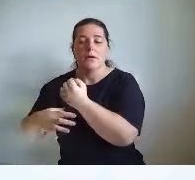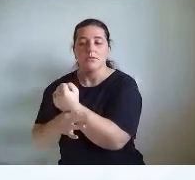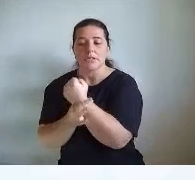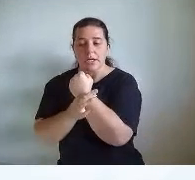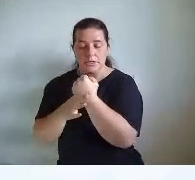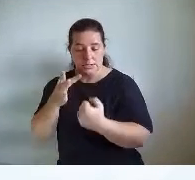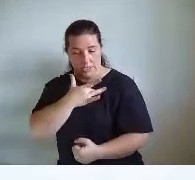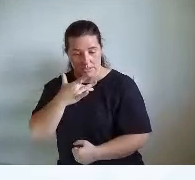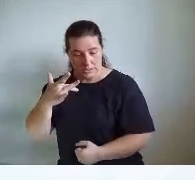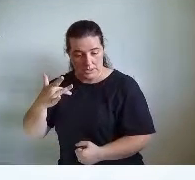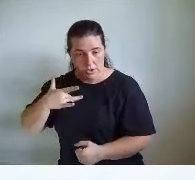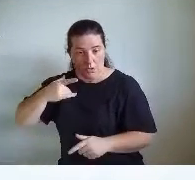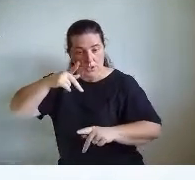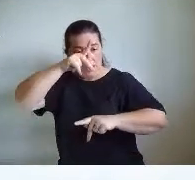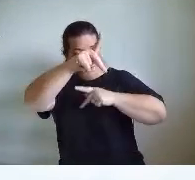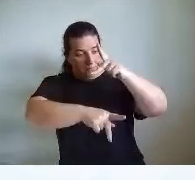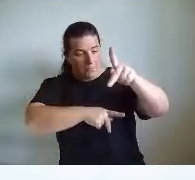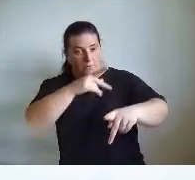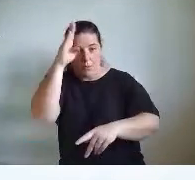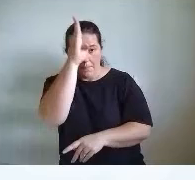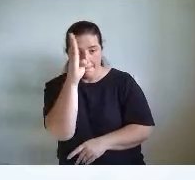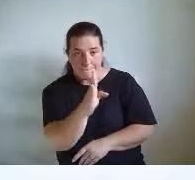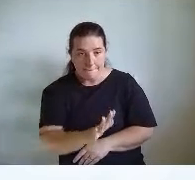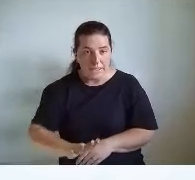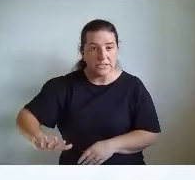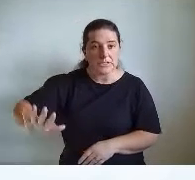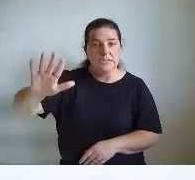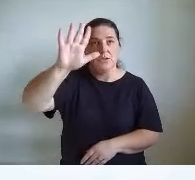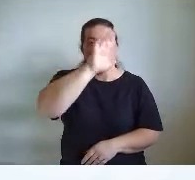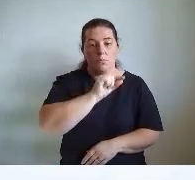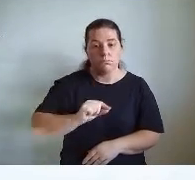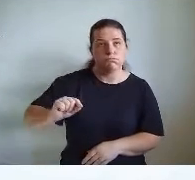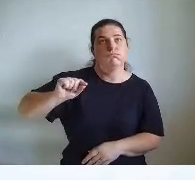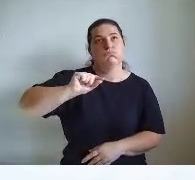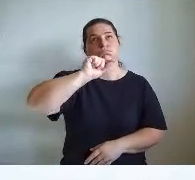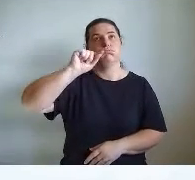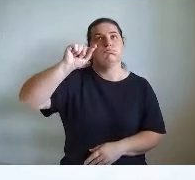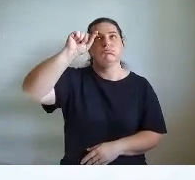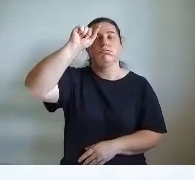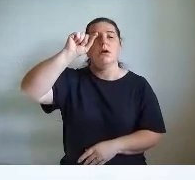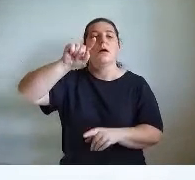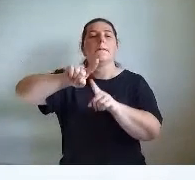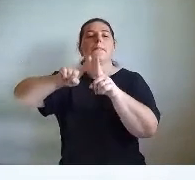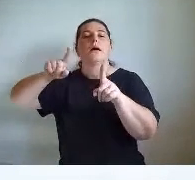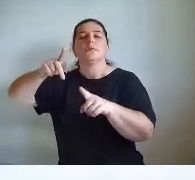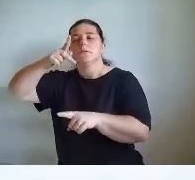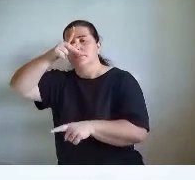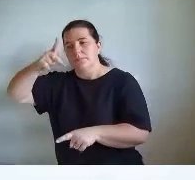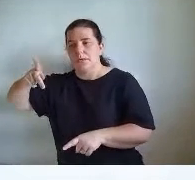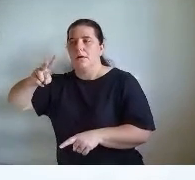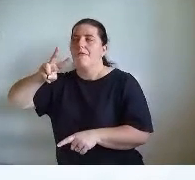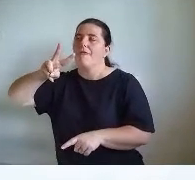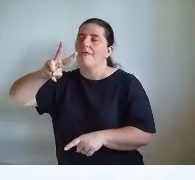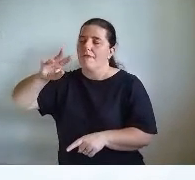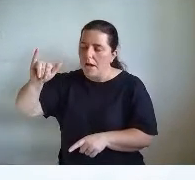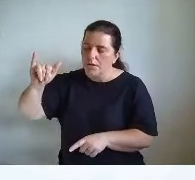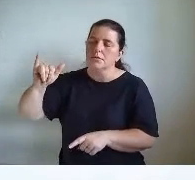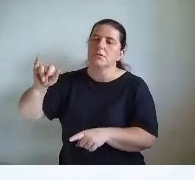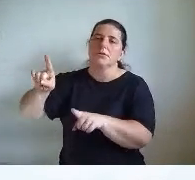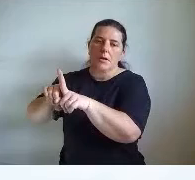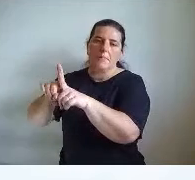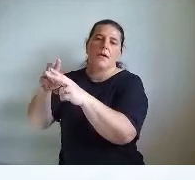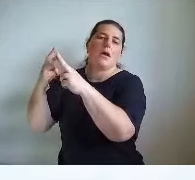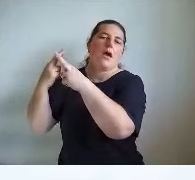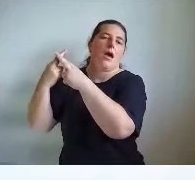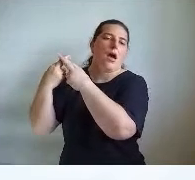população brasileira, mas eu acho que o presidente também, em algum momento, vai chegar nessa responsabilização, porque é